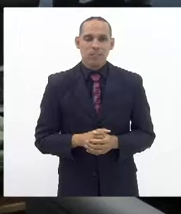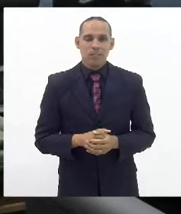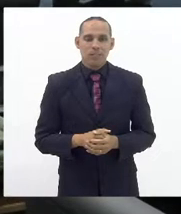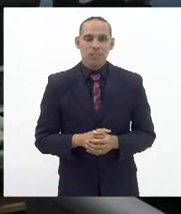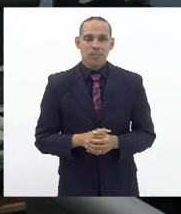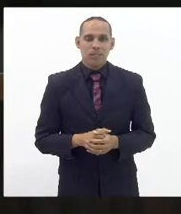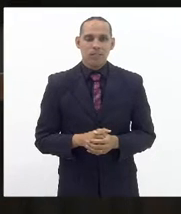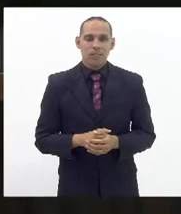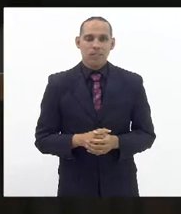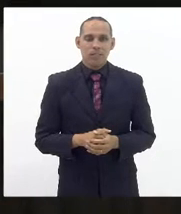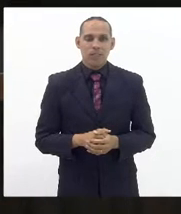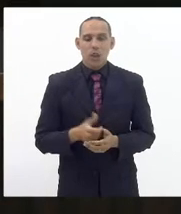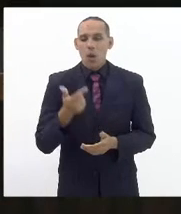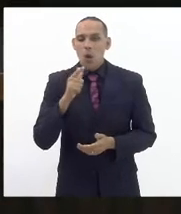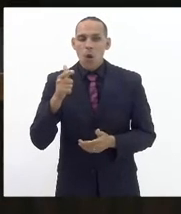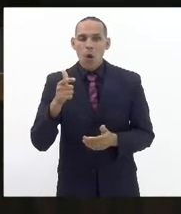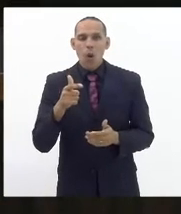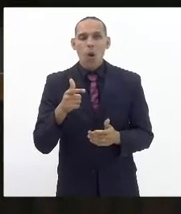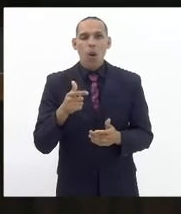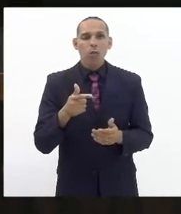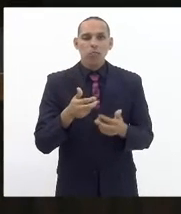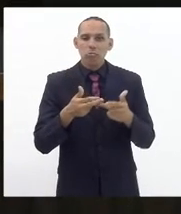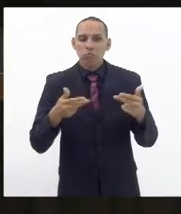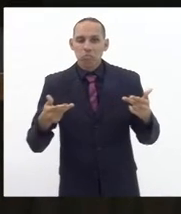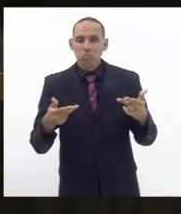Nada mais havendo a tratar.